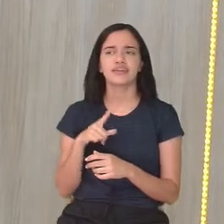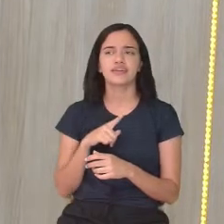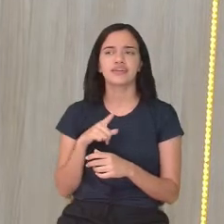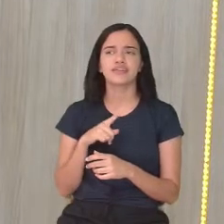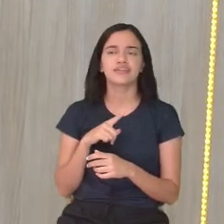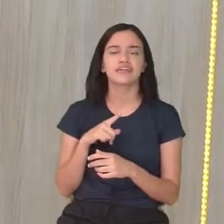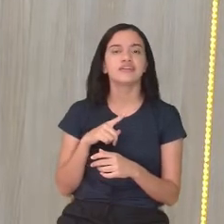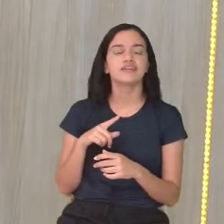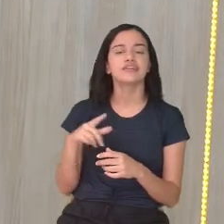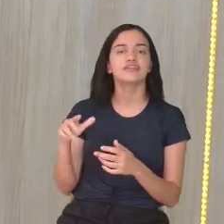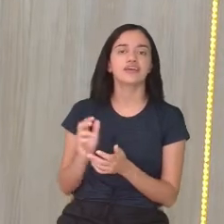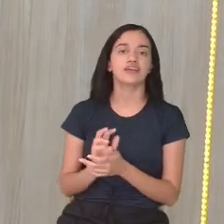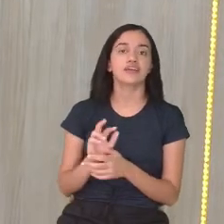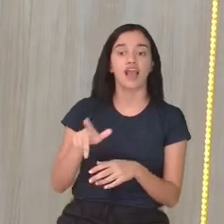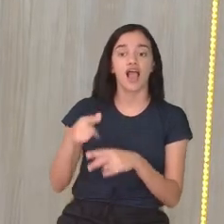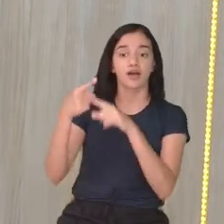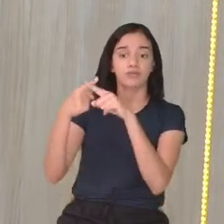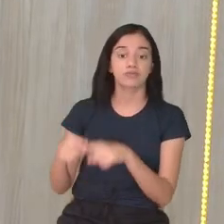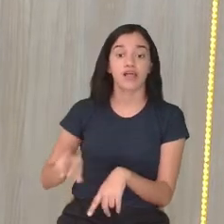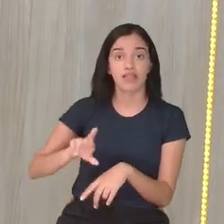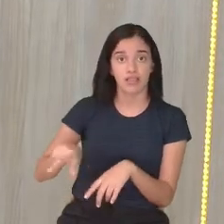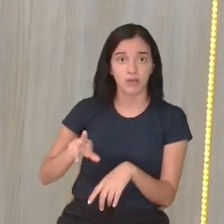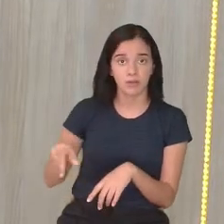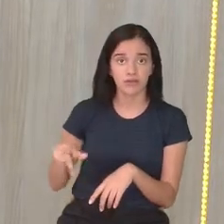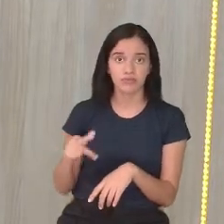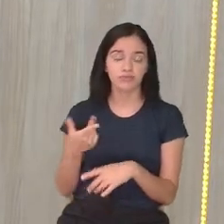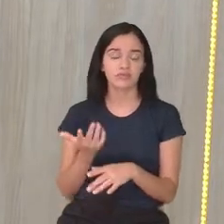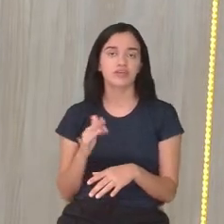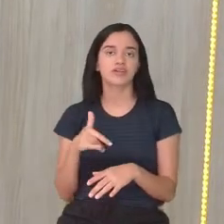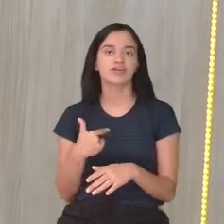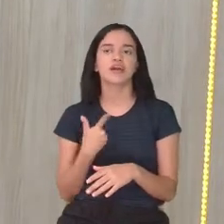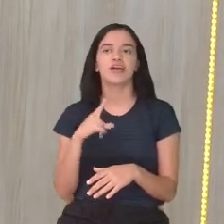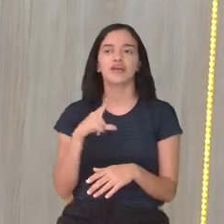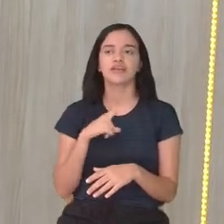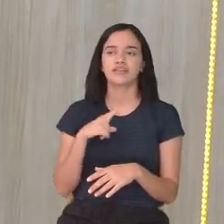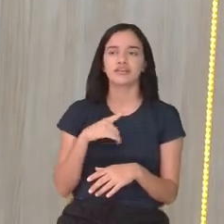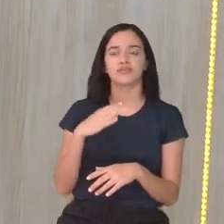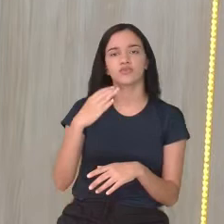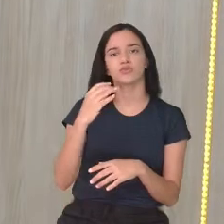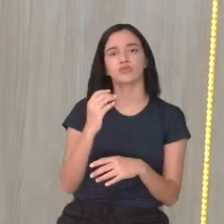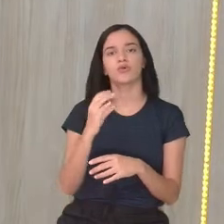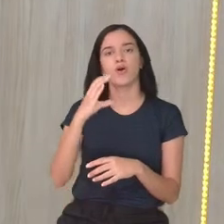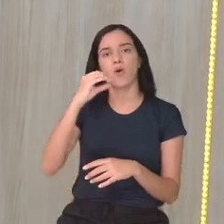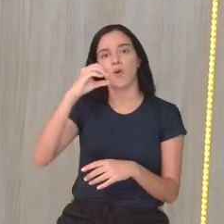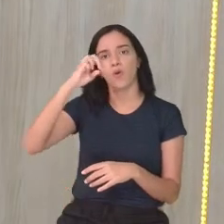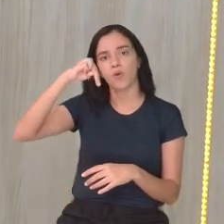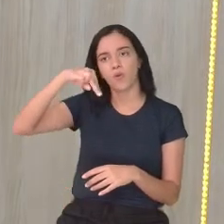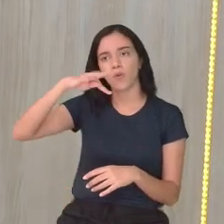não competitivas, né? Então tem aí o contorcionismo,